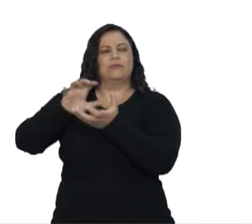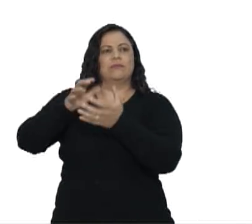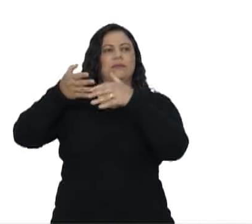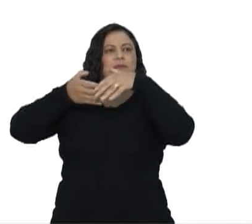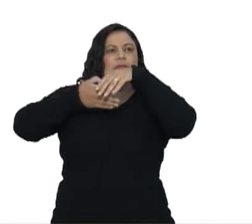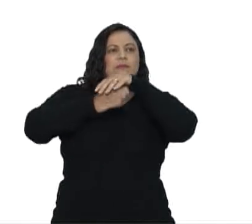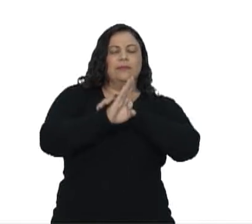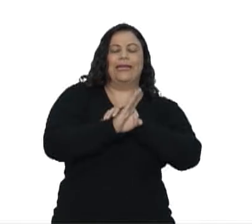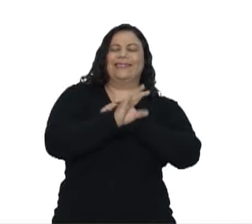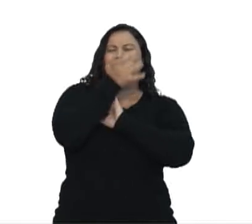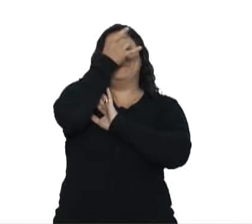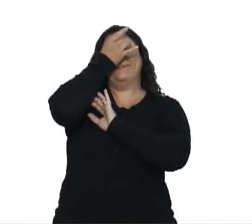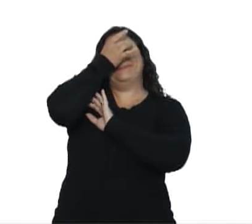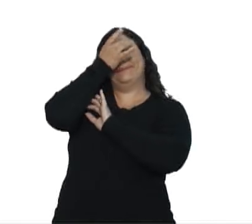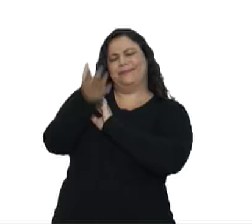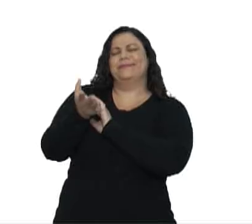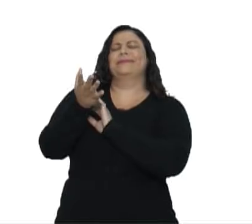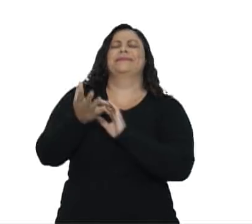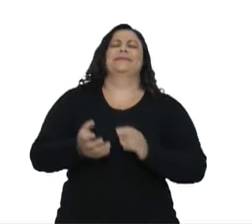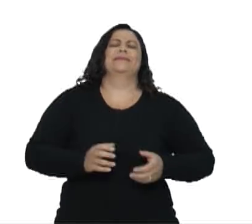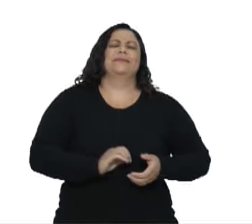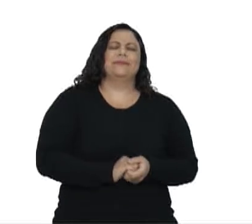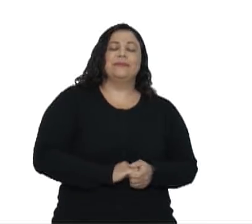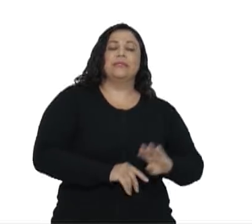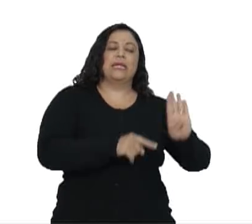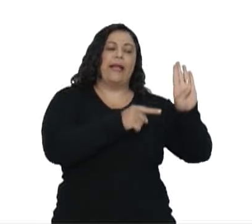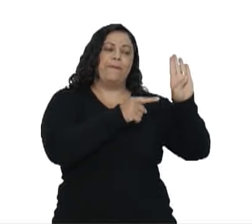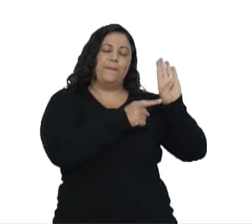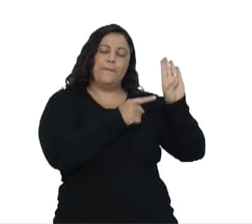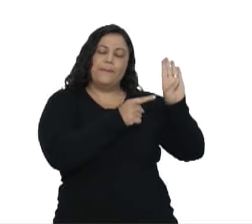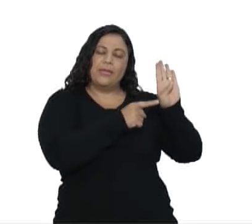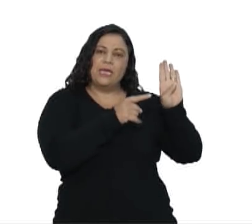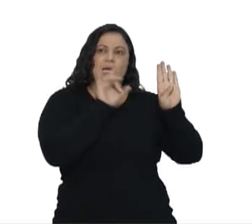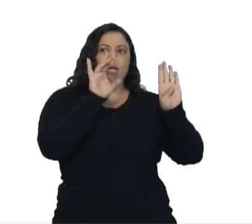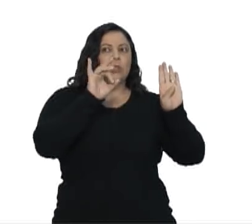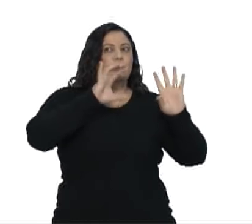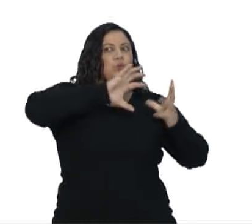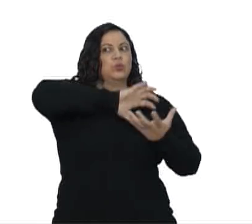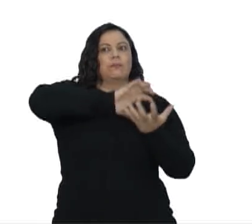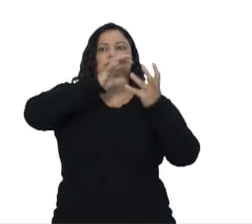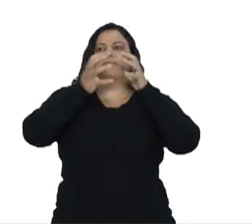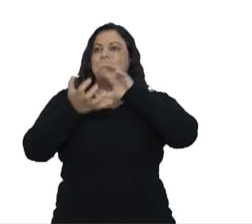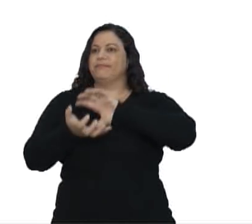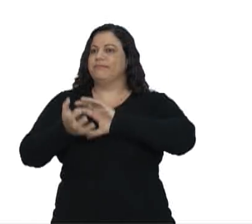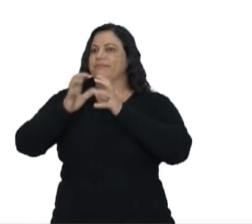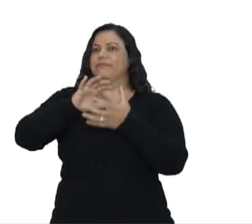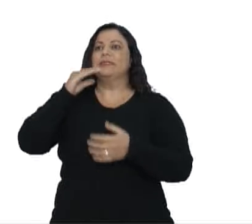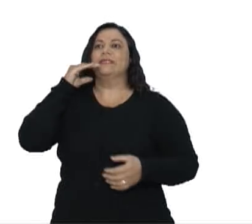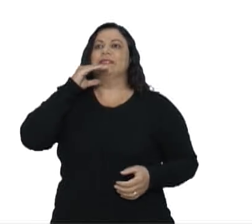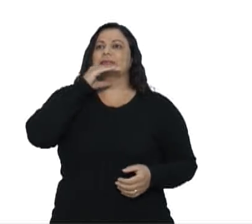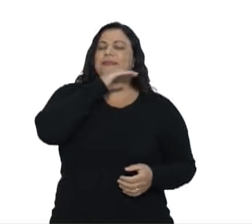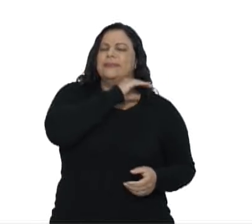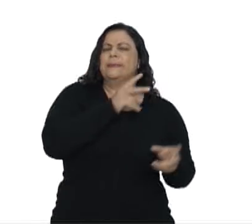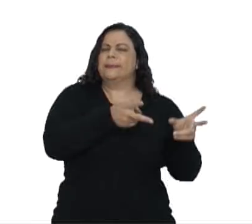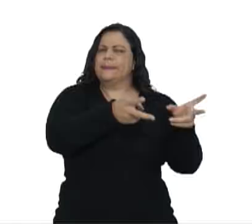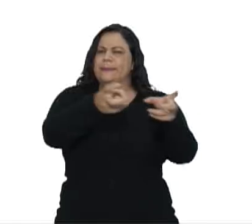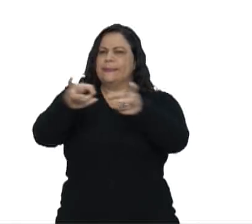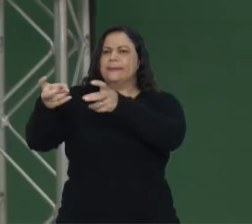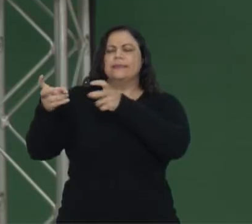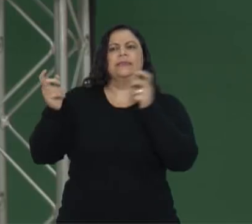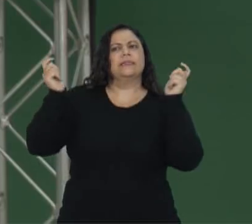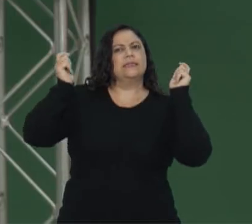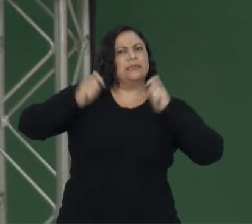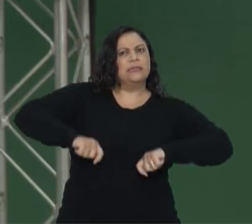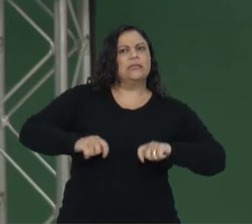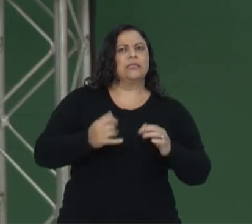situação. Na situação B, somente a esfera foi aquecida. Percebam, embaixo dessa esfera,